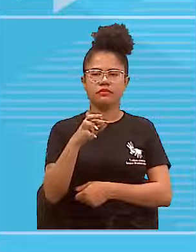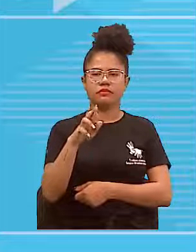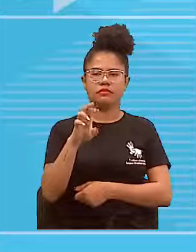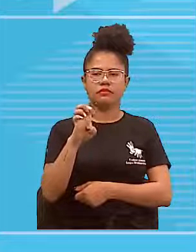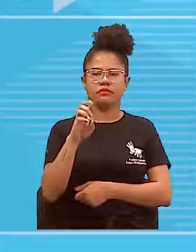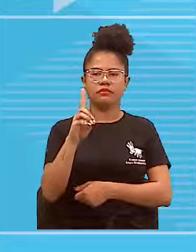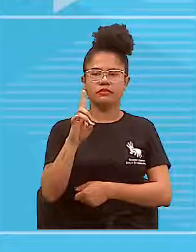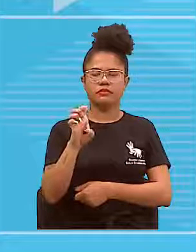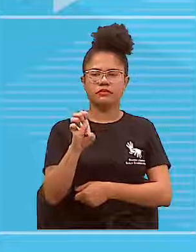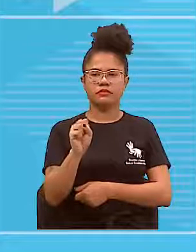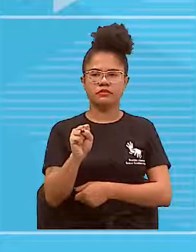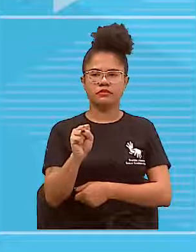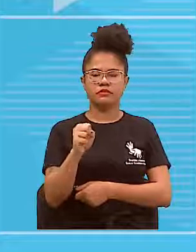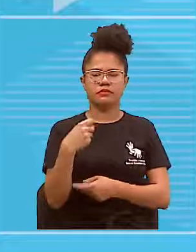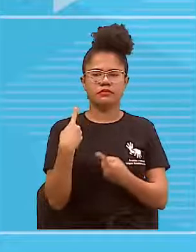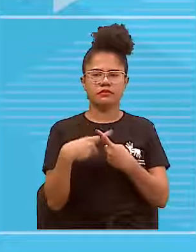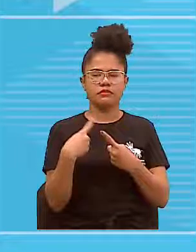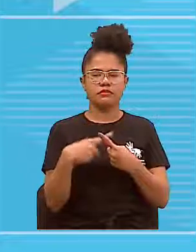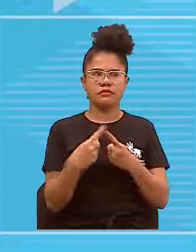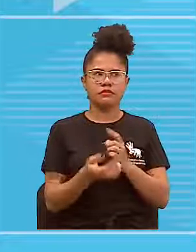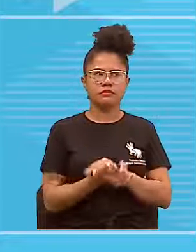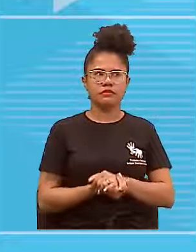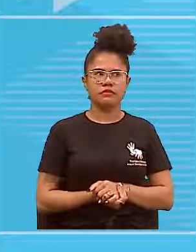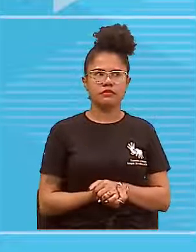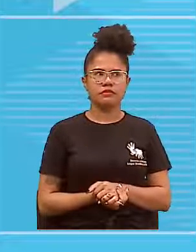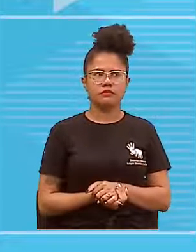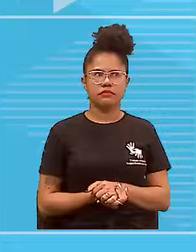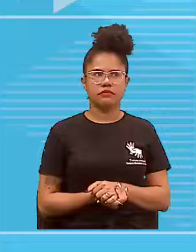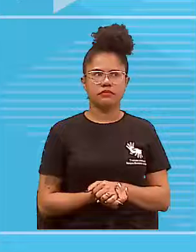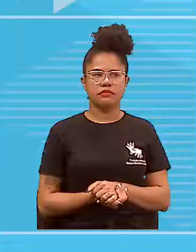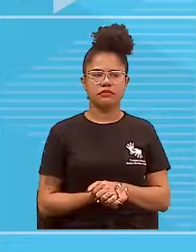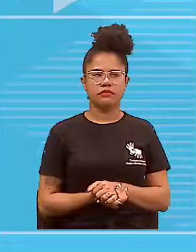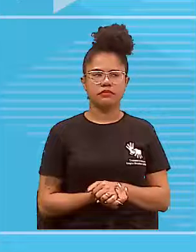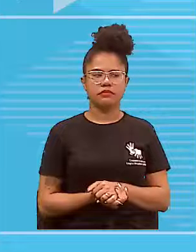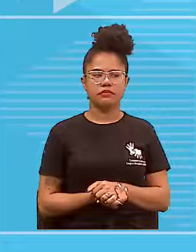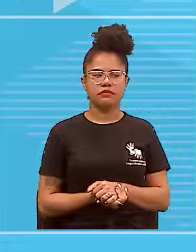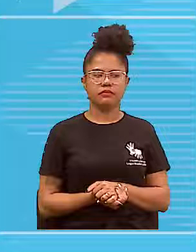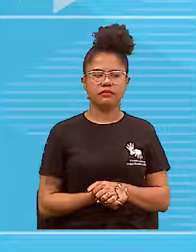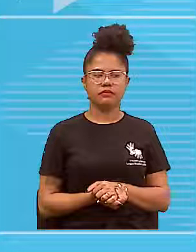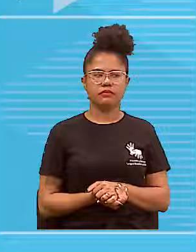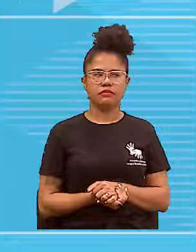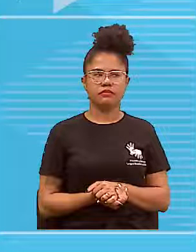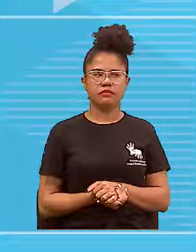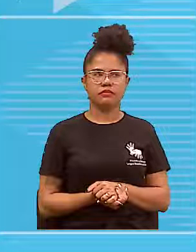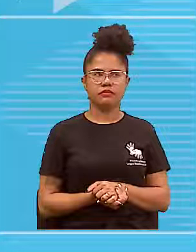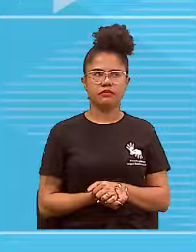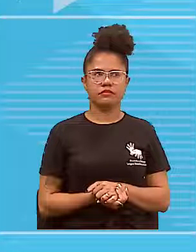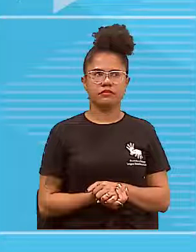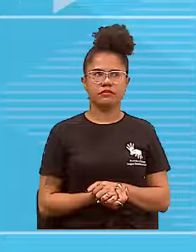quê, professor? Porque para que eu possa utilizar